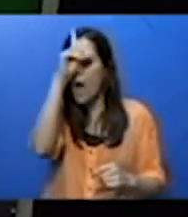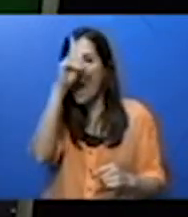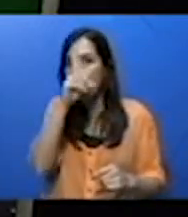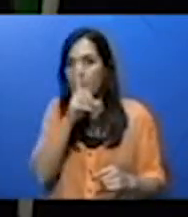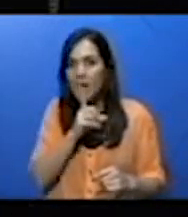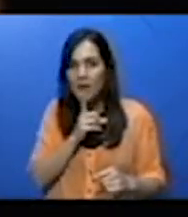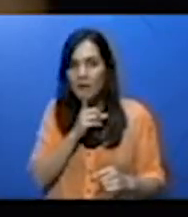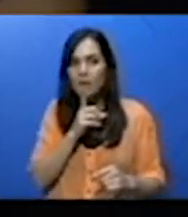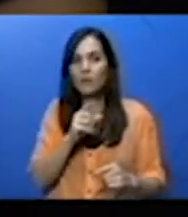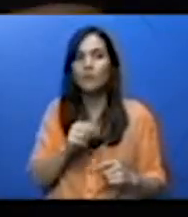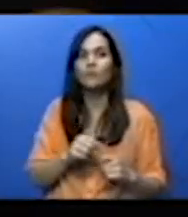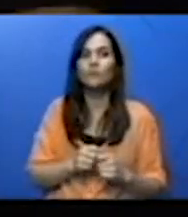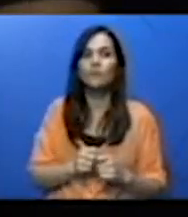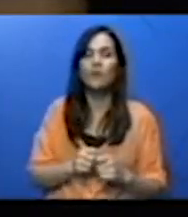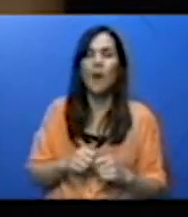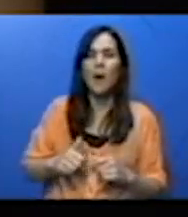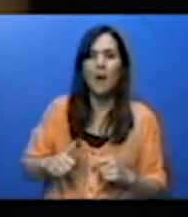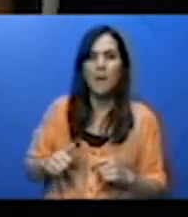presunçosa, verde,